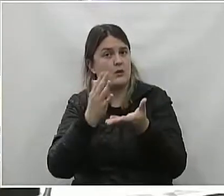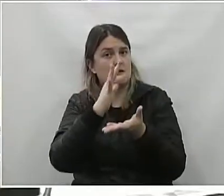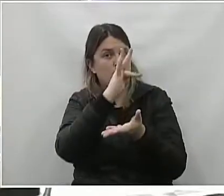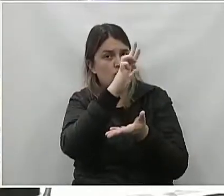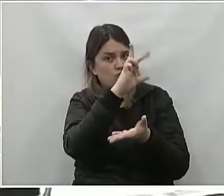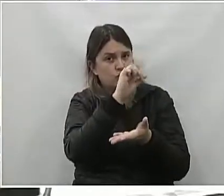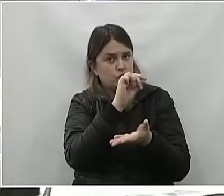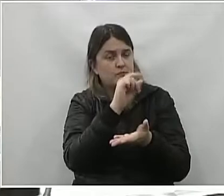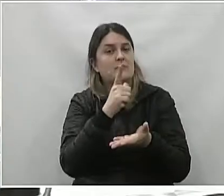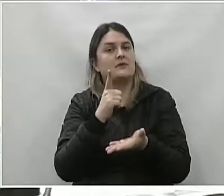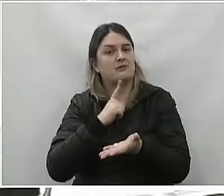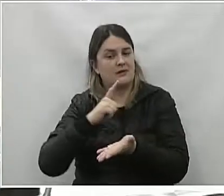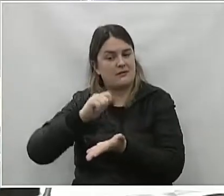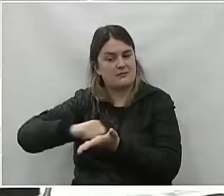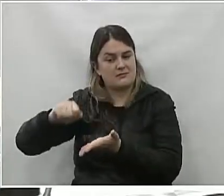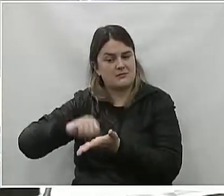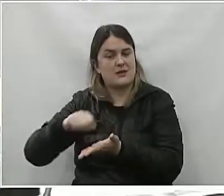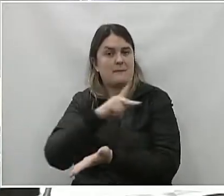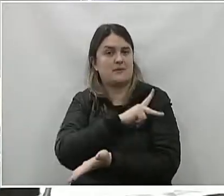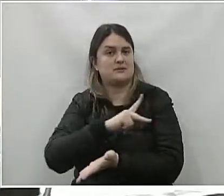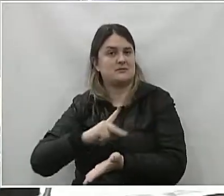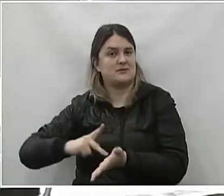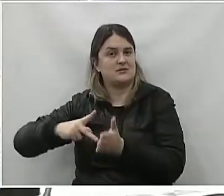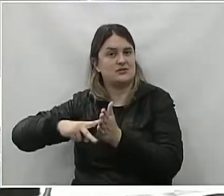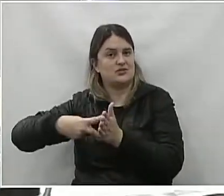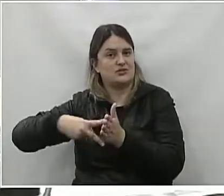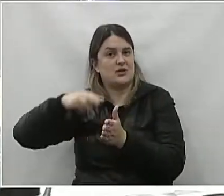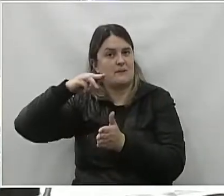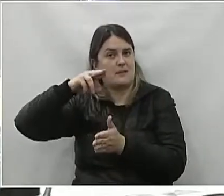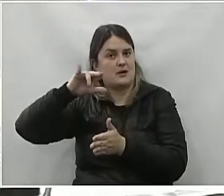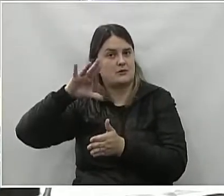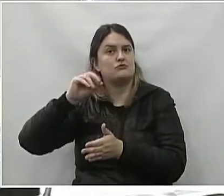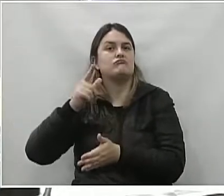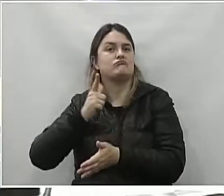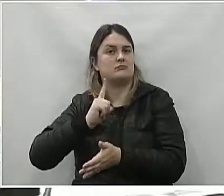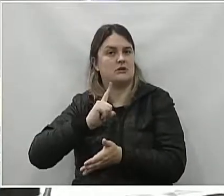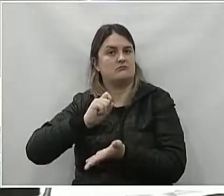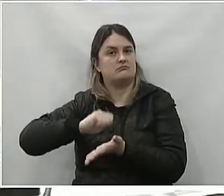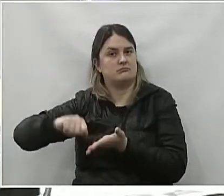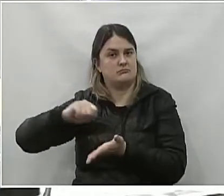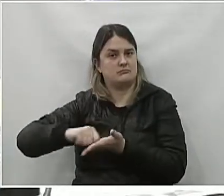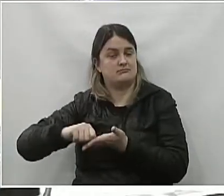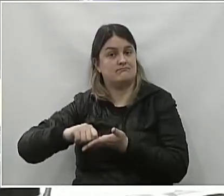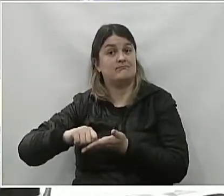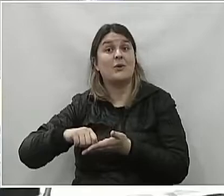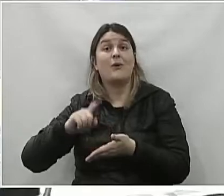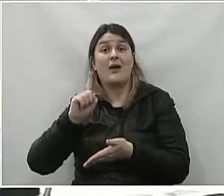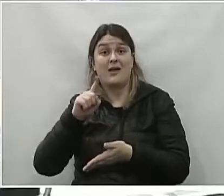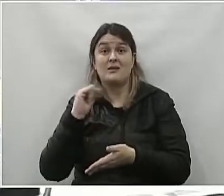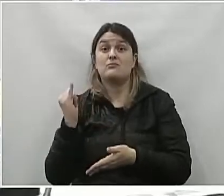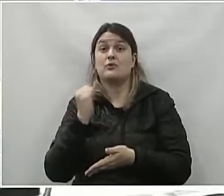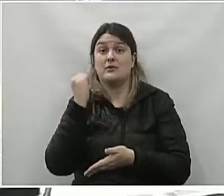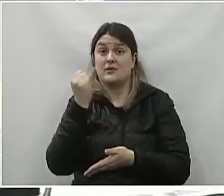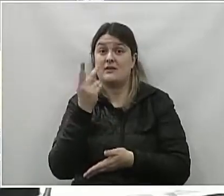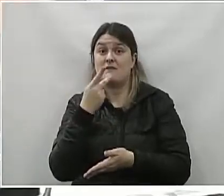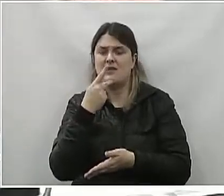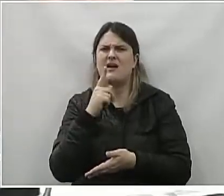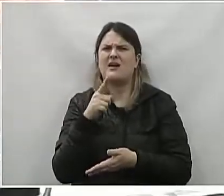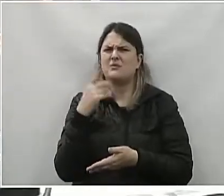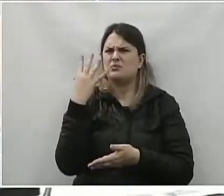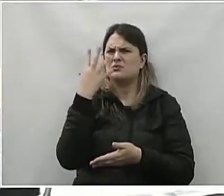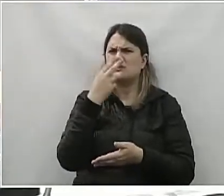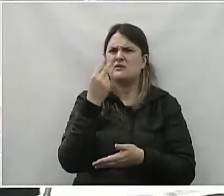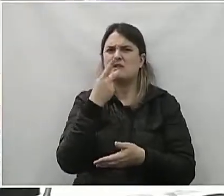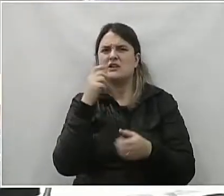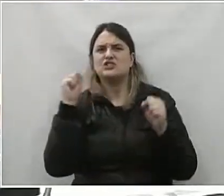fundo. E tem a assinatura do presidente do Sindicato do Magistério. Né? Então, é importante colocar isso, porque é bonito jogar para as